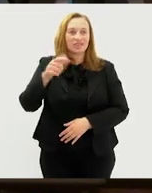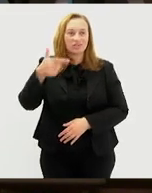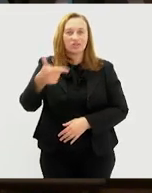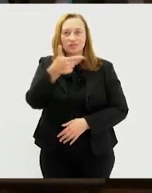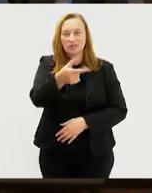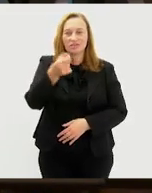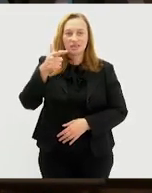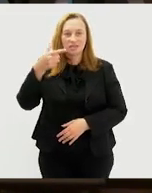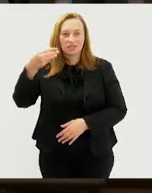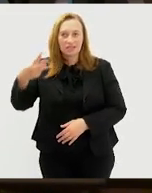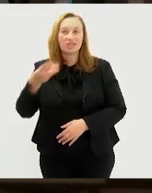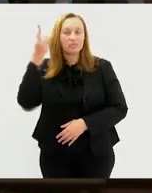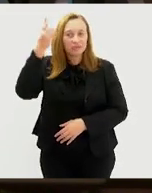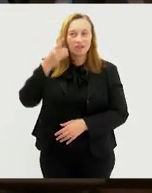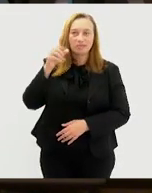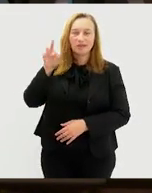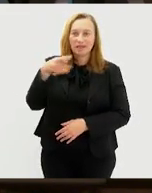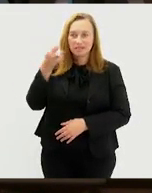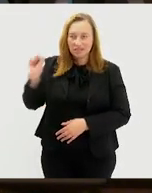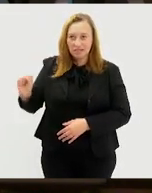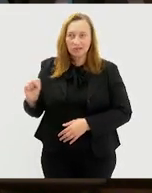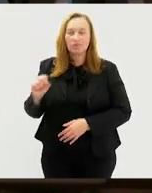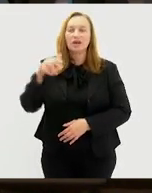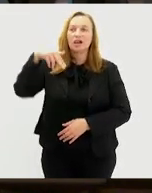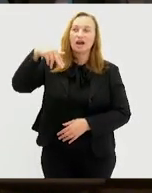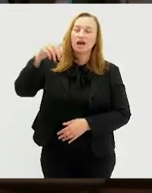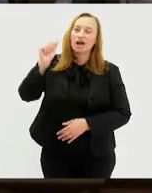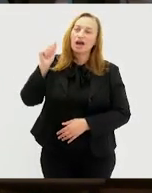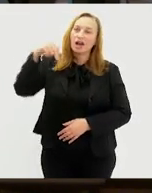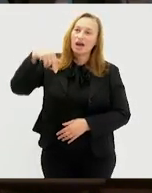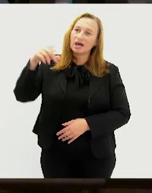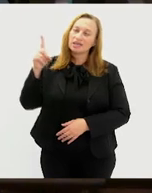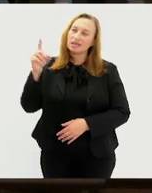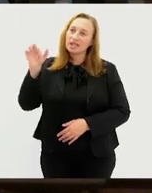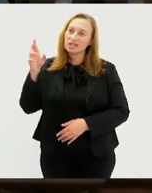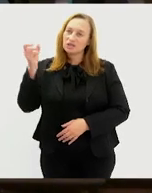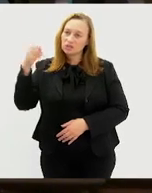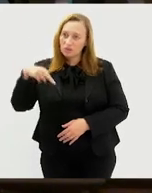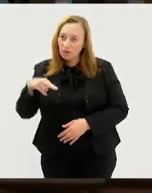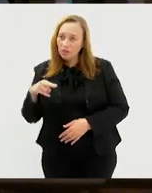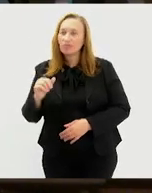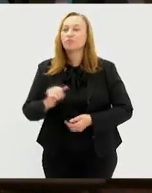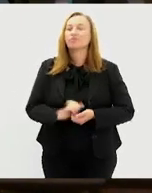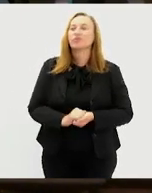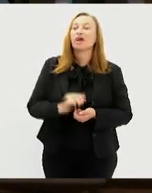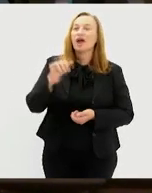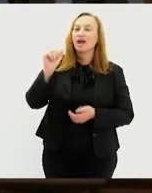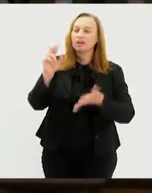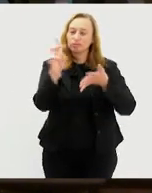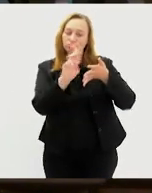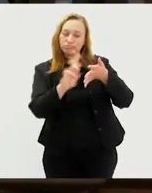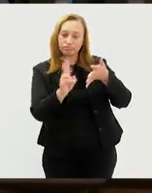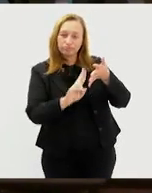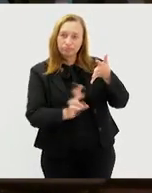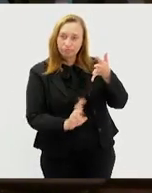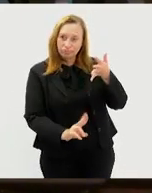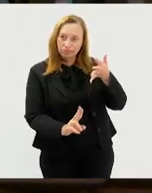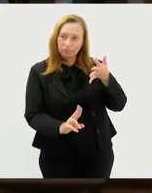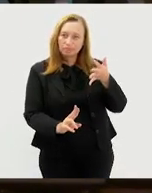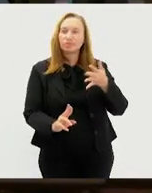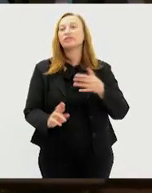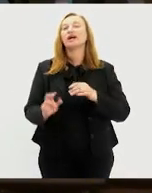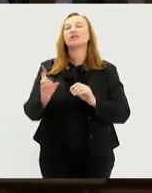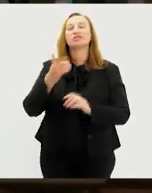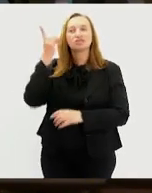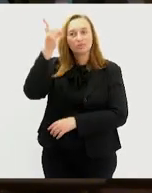dos deputados brazão Anderson mora André Correa andrez ciciliano Artur Monteiro Alan Lopes Rodrigo bacel Carla Machado Rodrigo